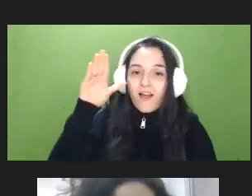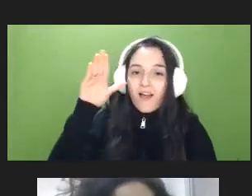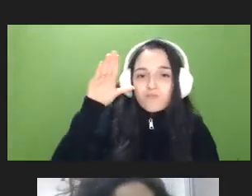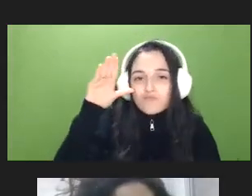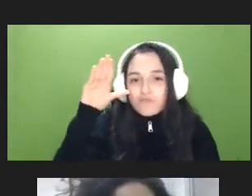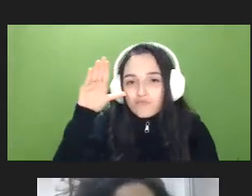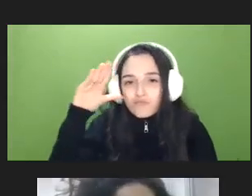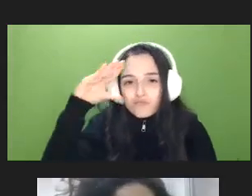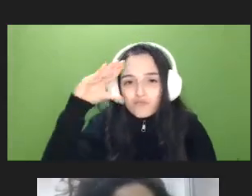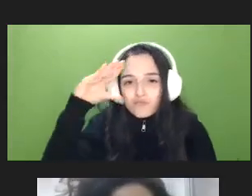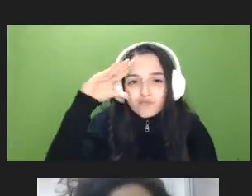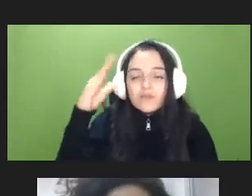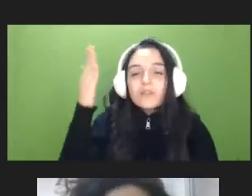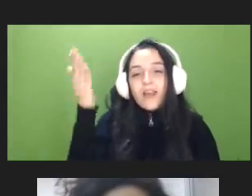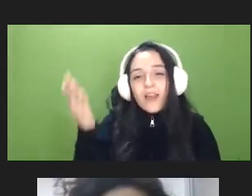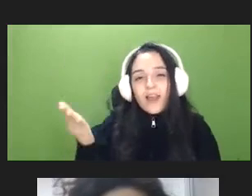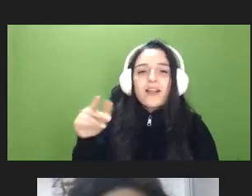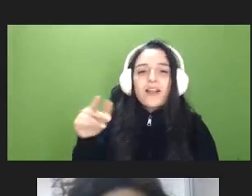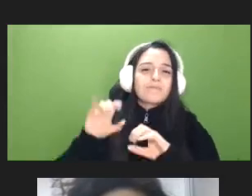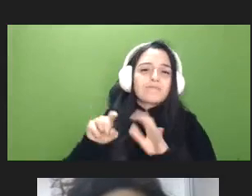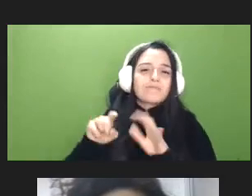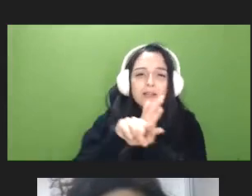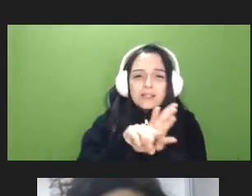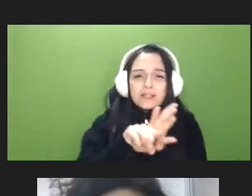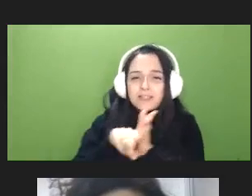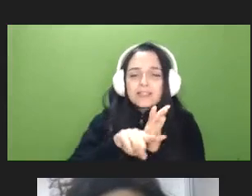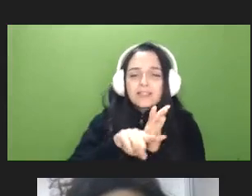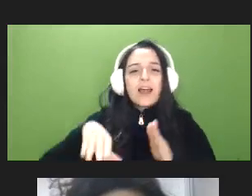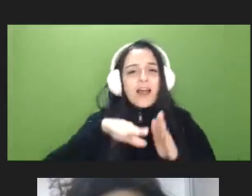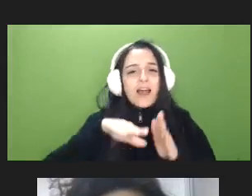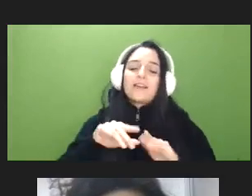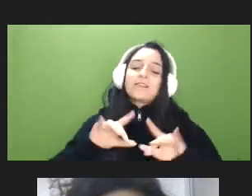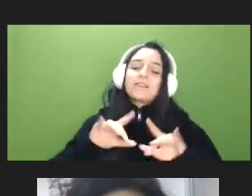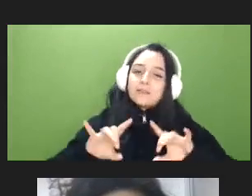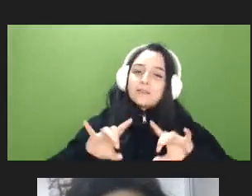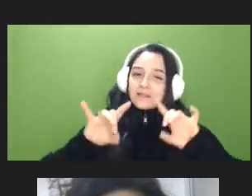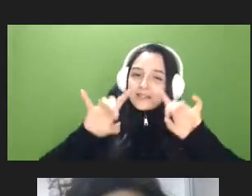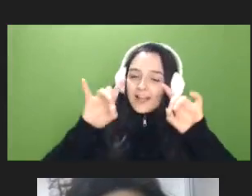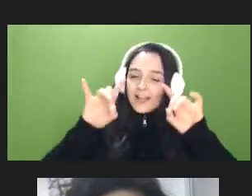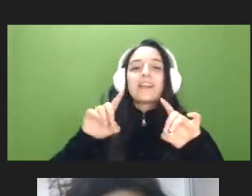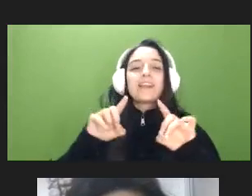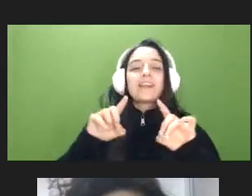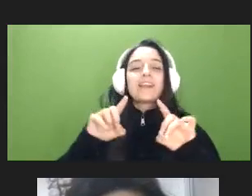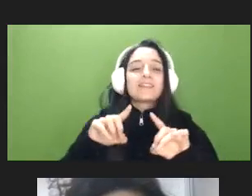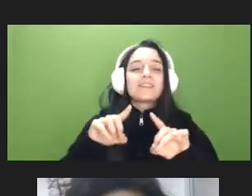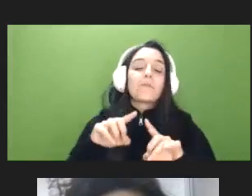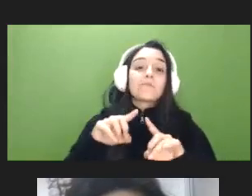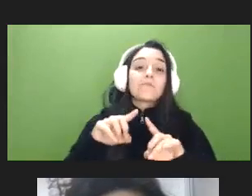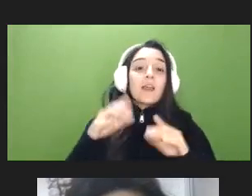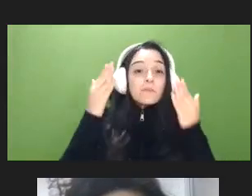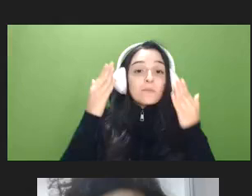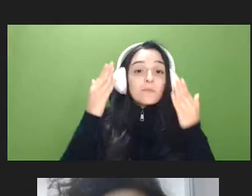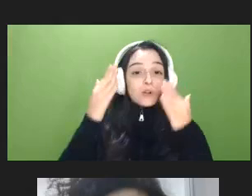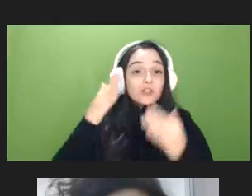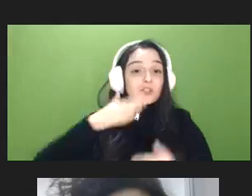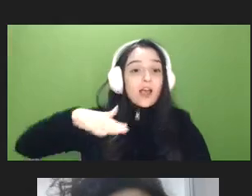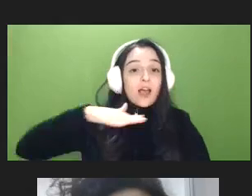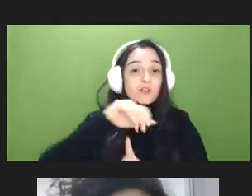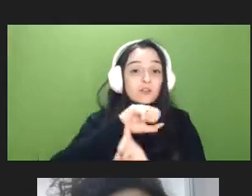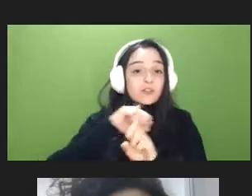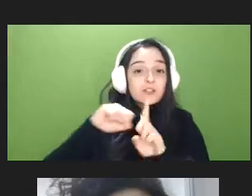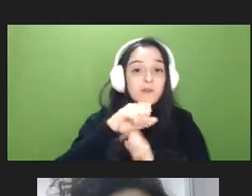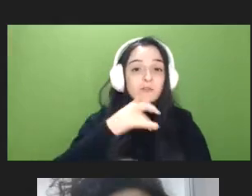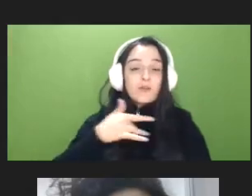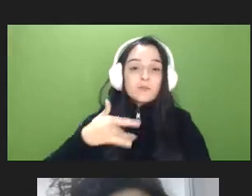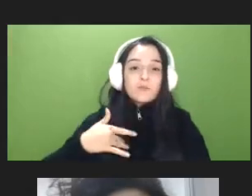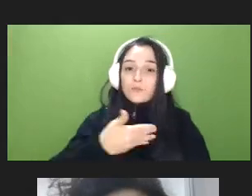especialista em psicologia social, saúde pública, está ali no seu mestrado na área de psicologia. Então, Patrícia,